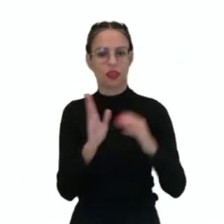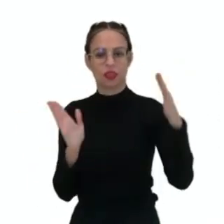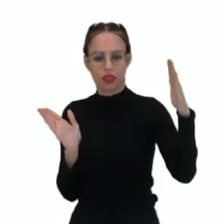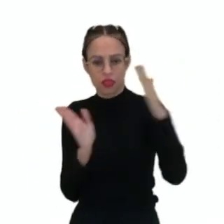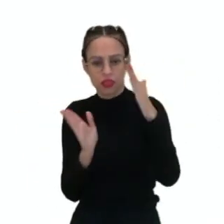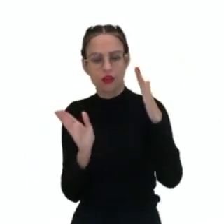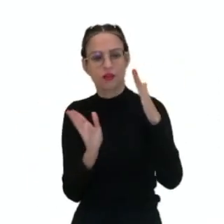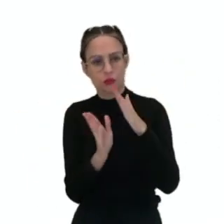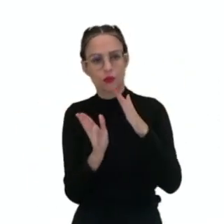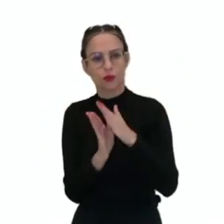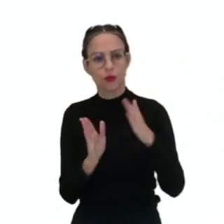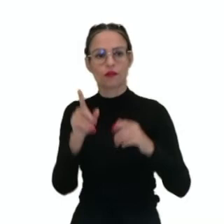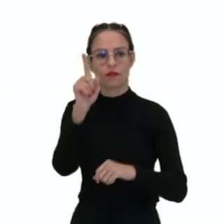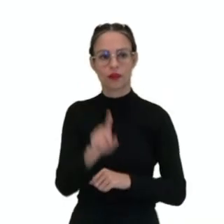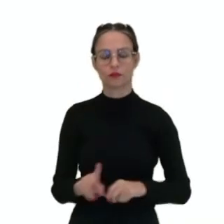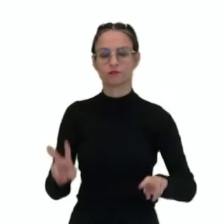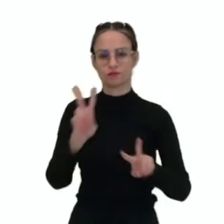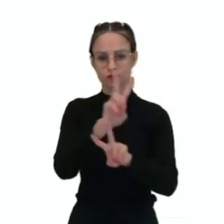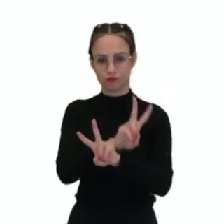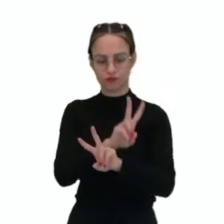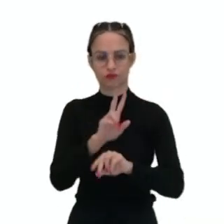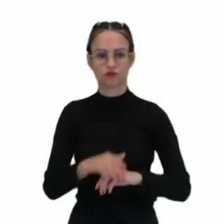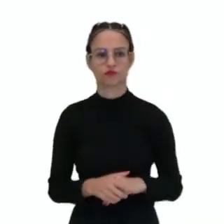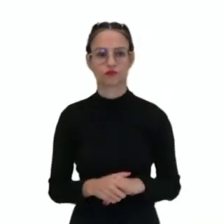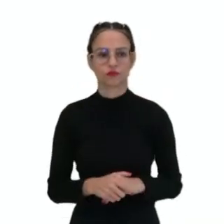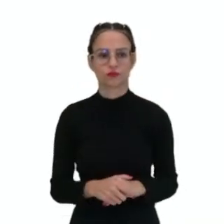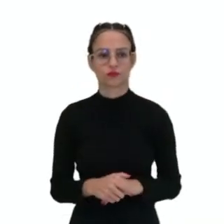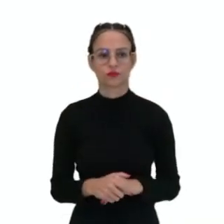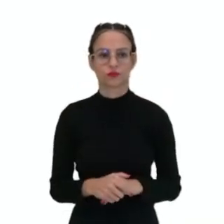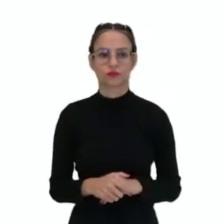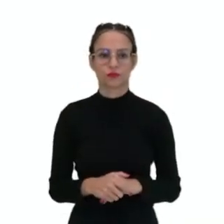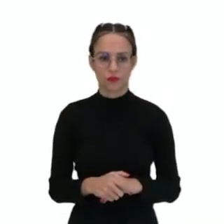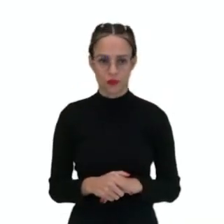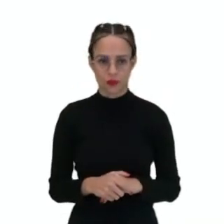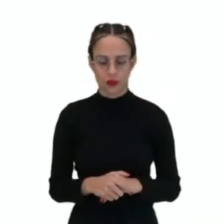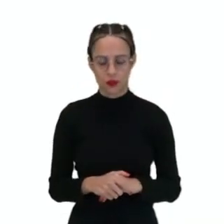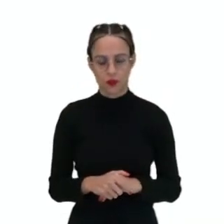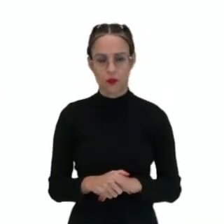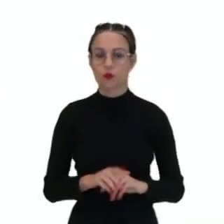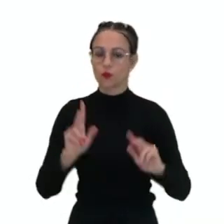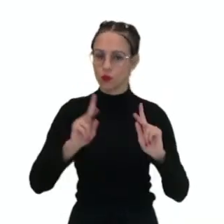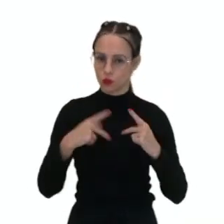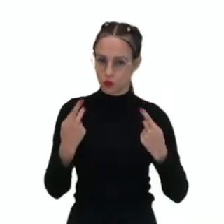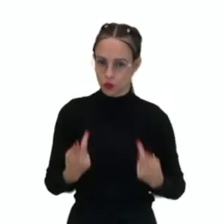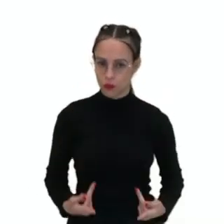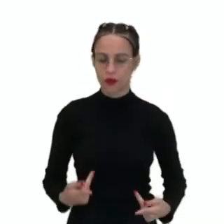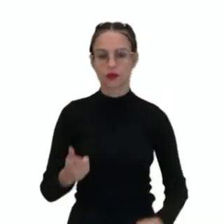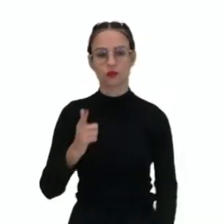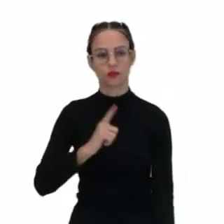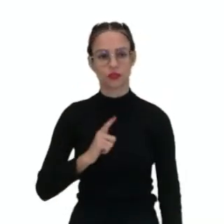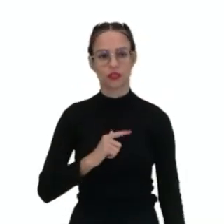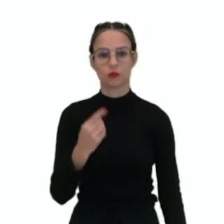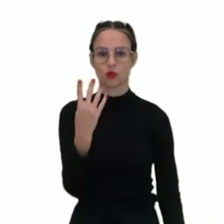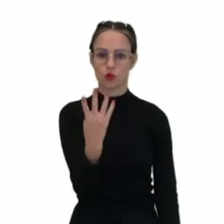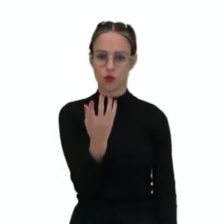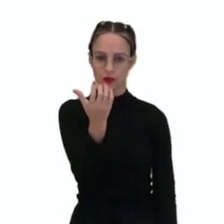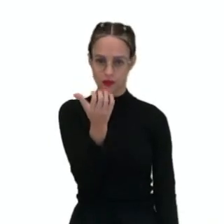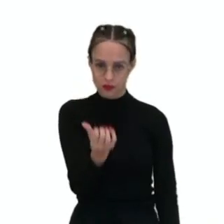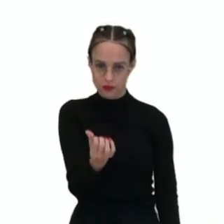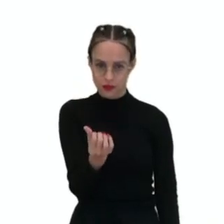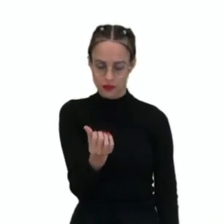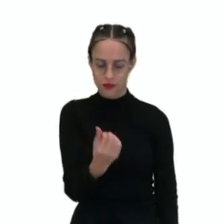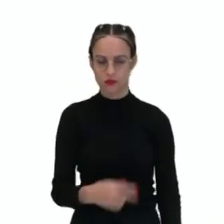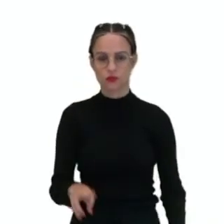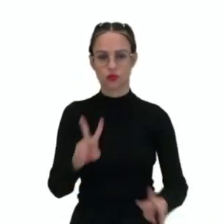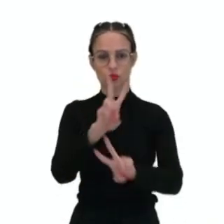a gente vai representar aqui por esse xizinho. Na espécie humana, temos 46